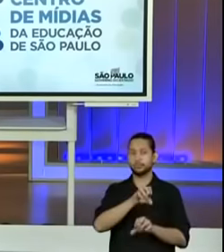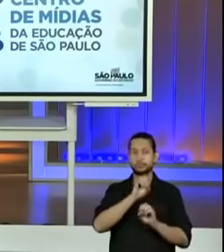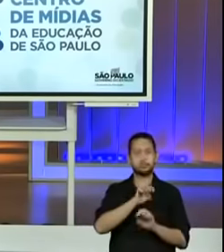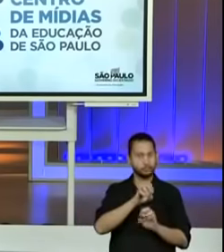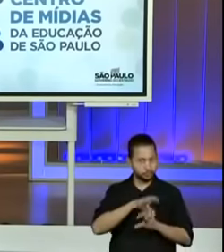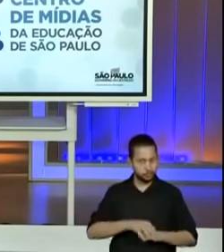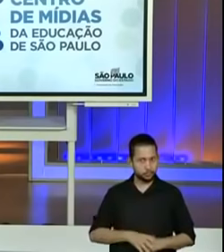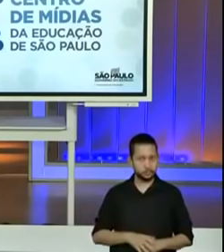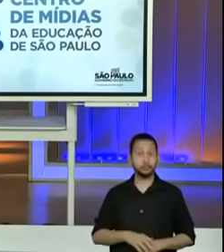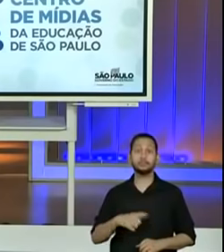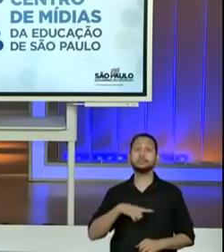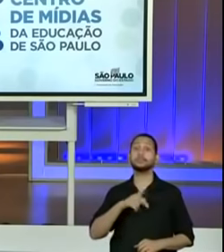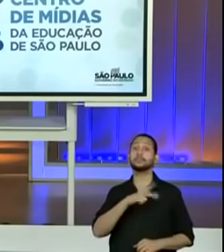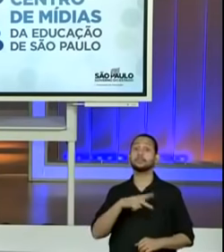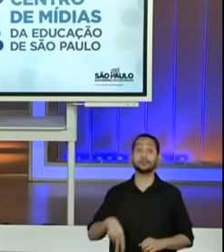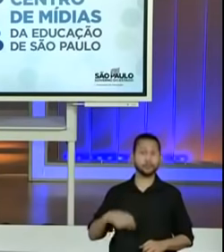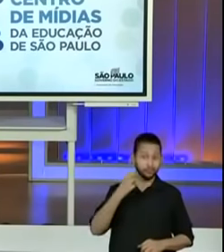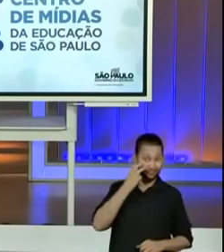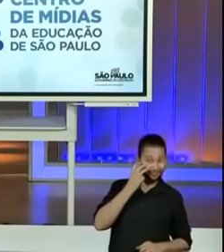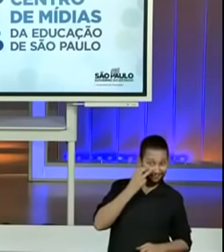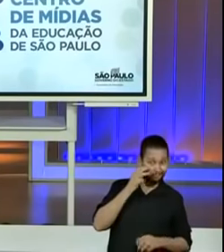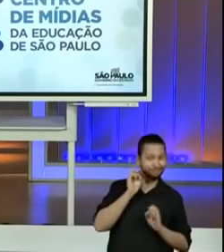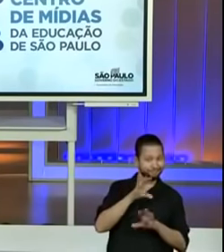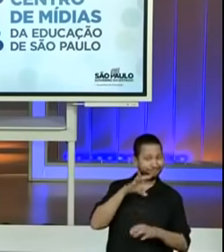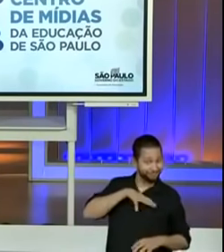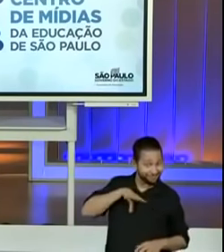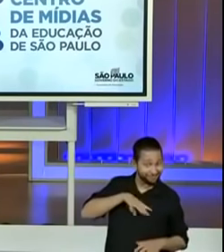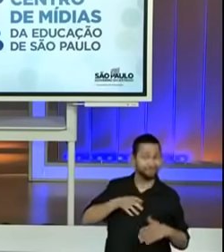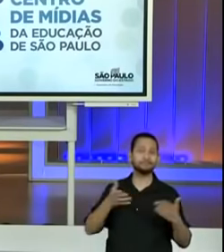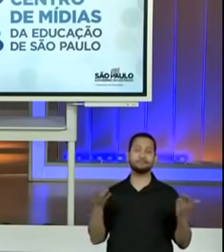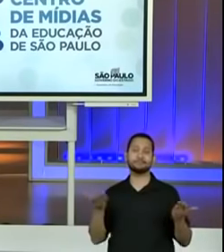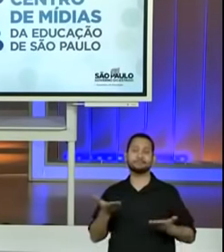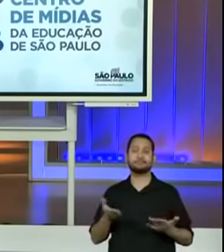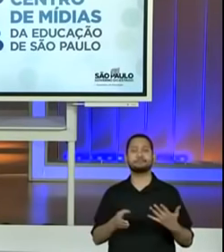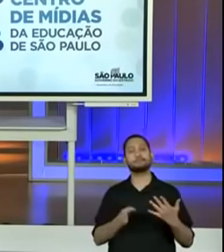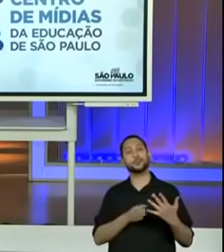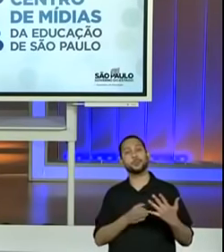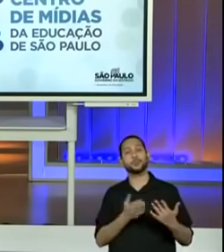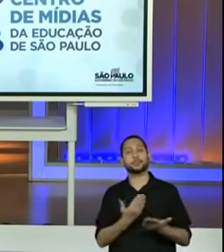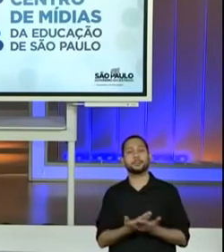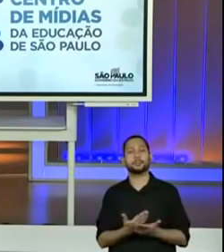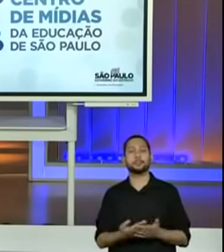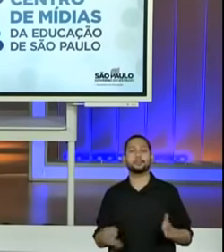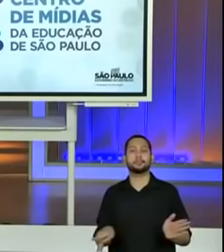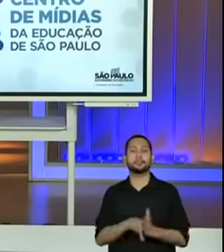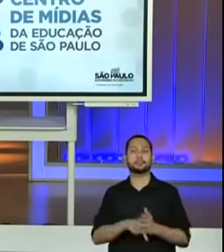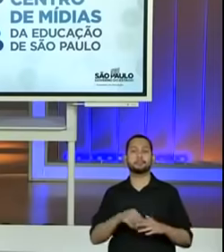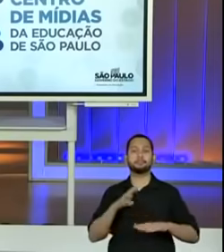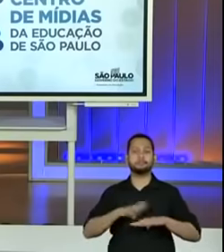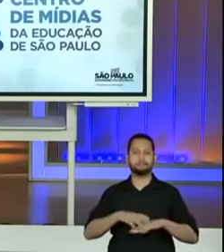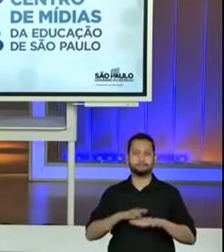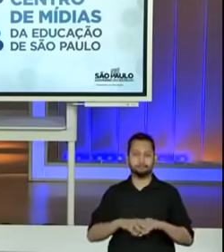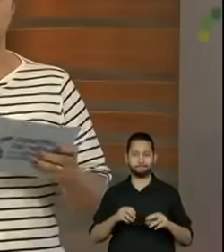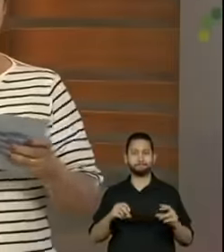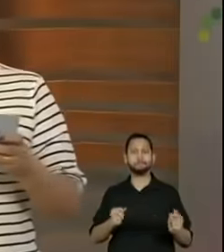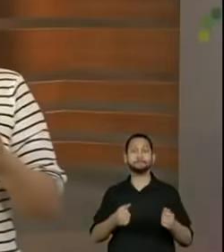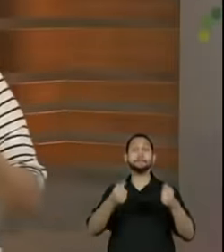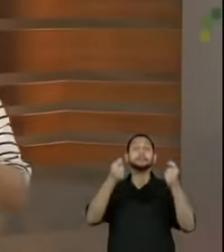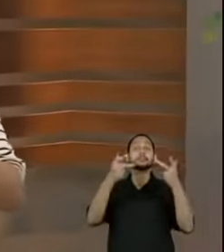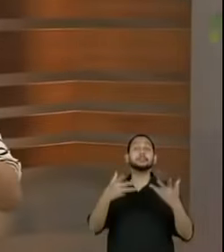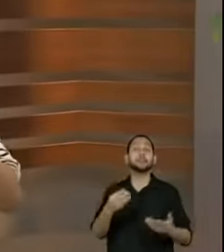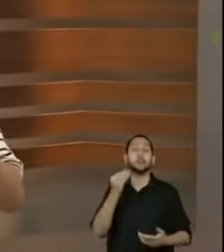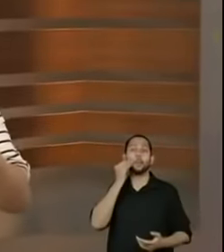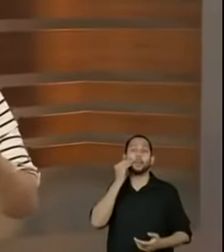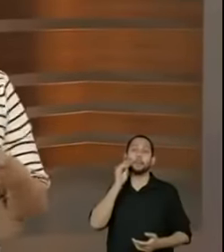com a professora Regiane e hoje vamos finalizar o nosso dia com uma aula de matemática. Eu vou vir aqui, dar os meus beijinhos